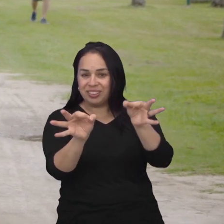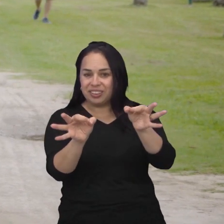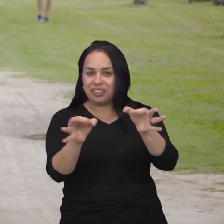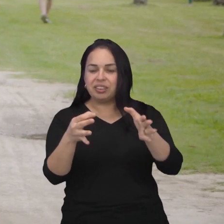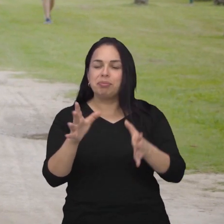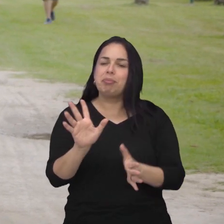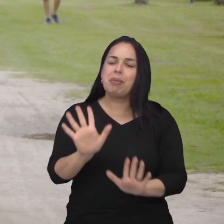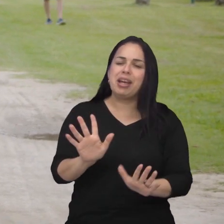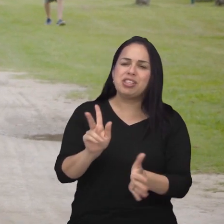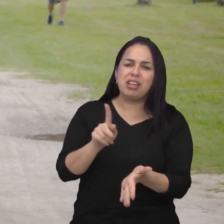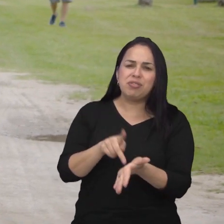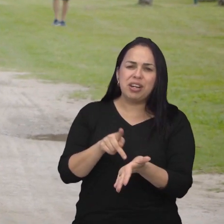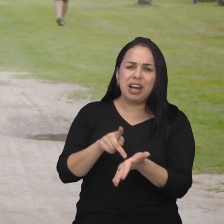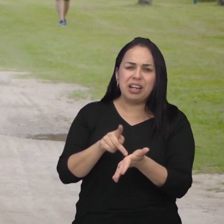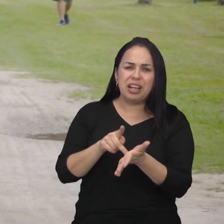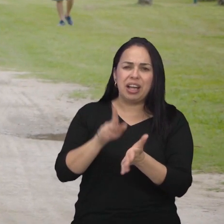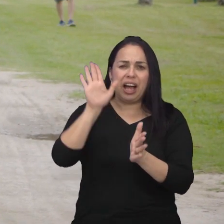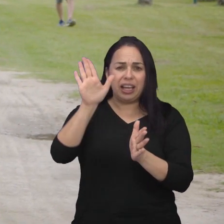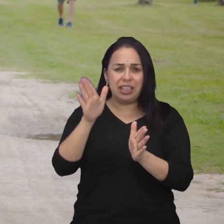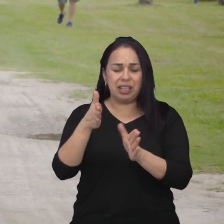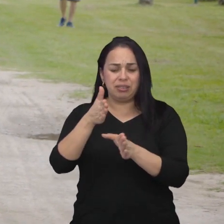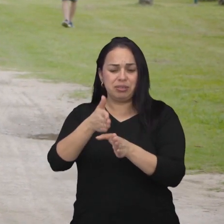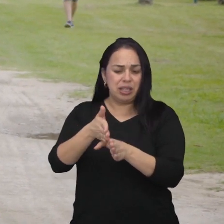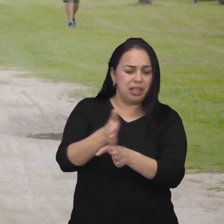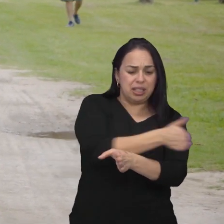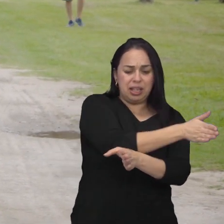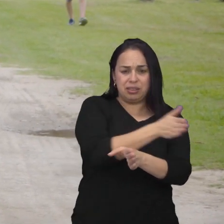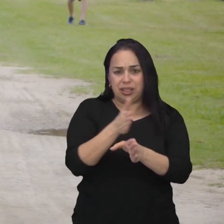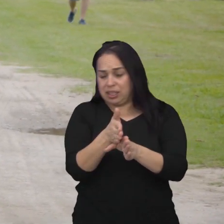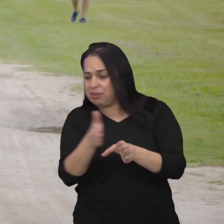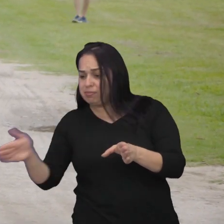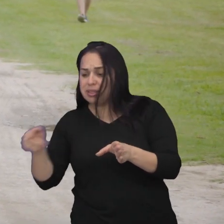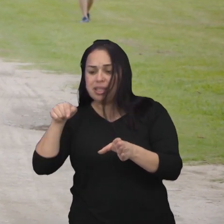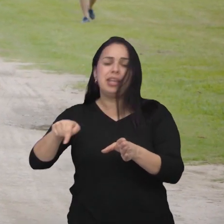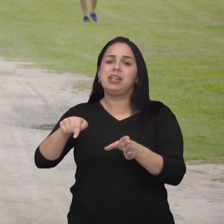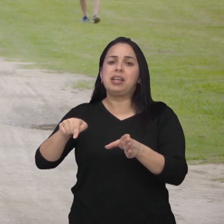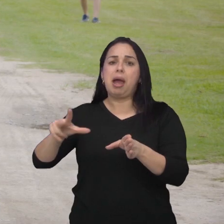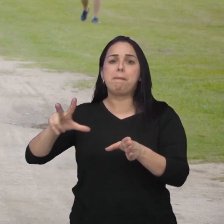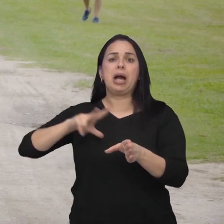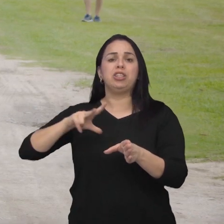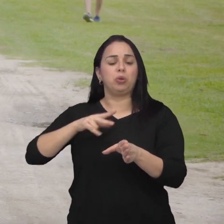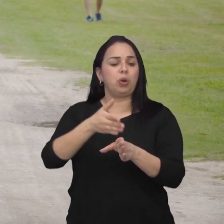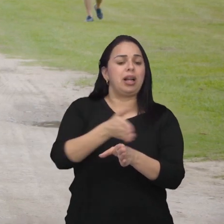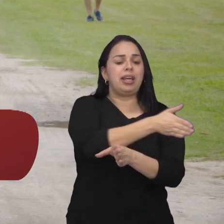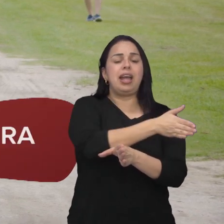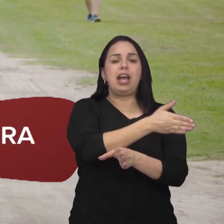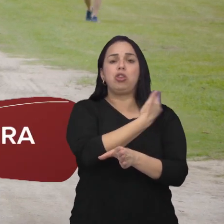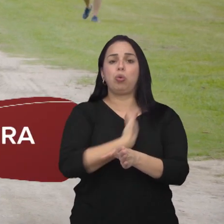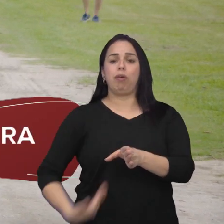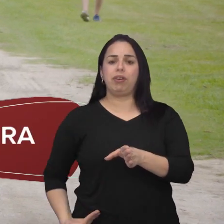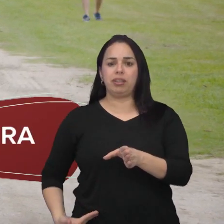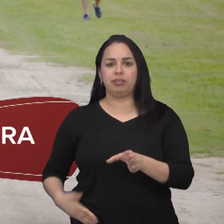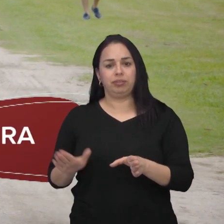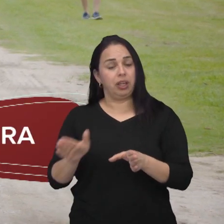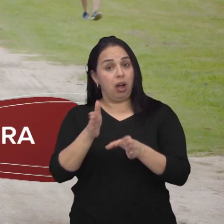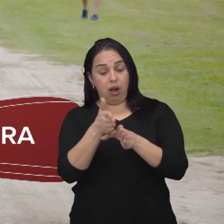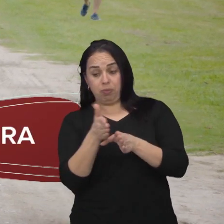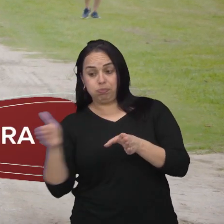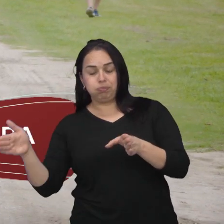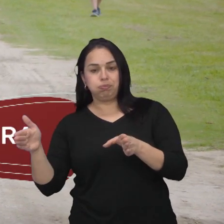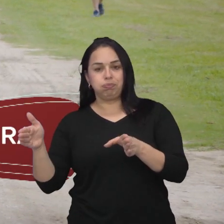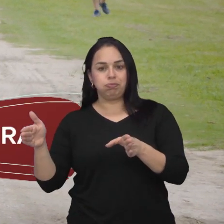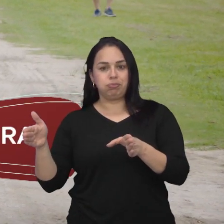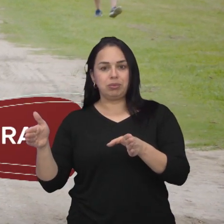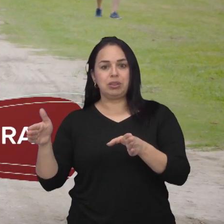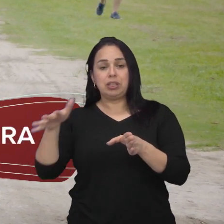né? É verdade que aqui era um divisor de área, que é público, aqui é privado? Mais ou menos. Essa parte de dentro